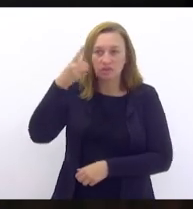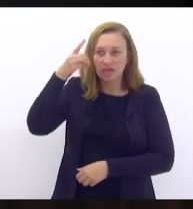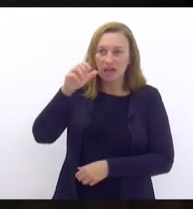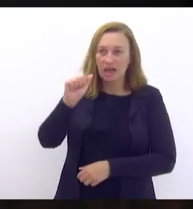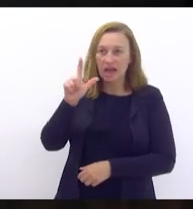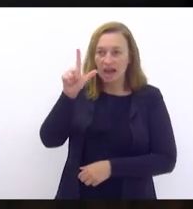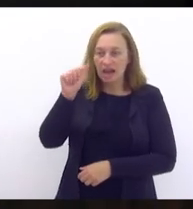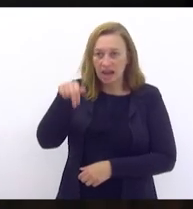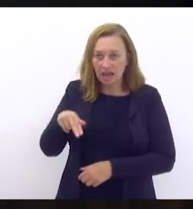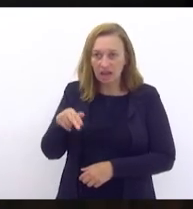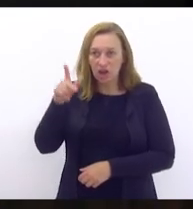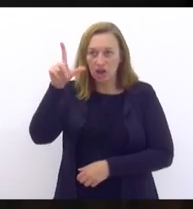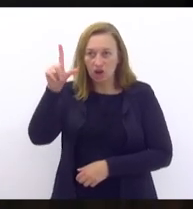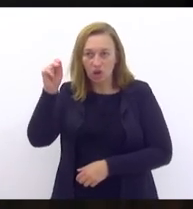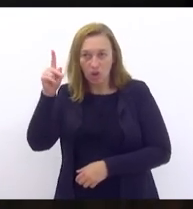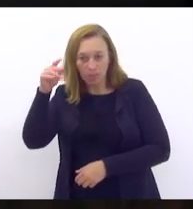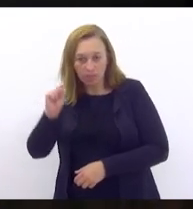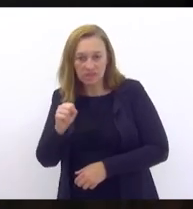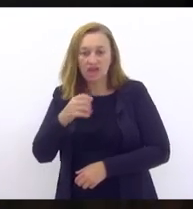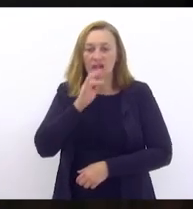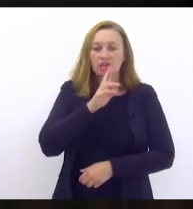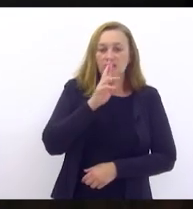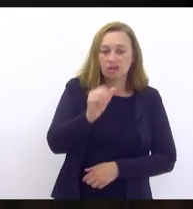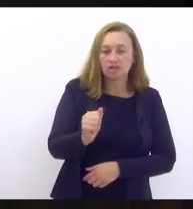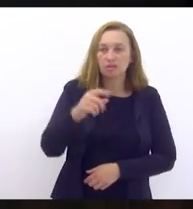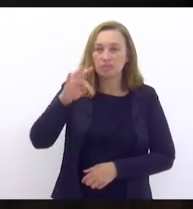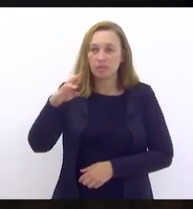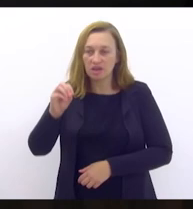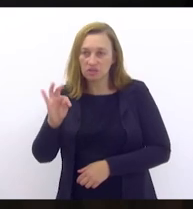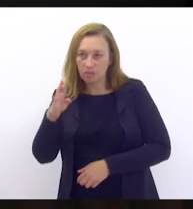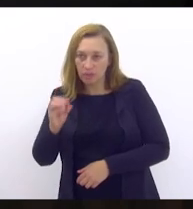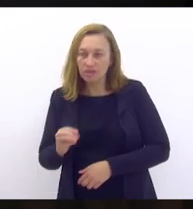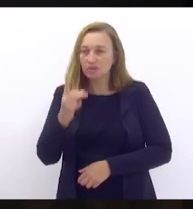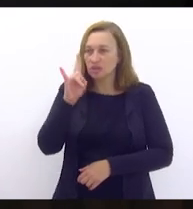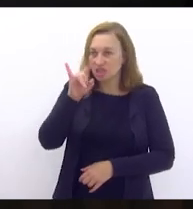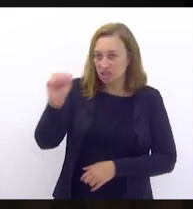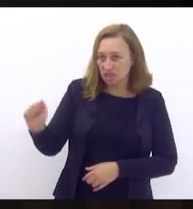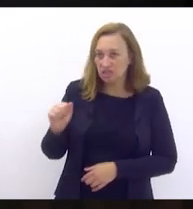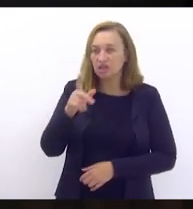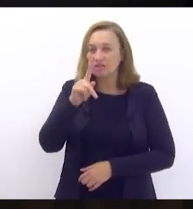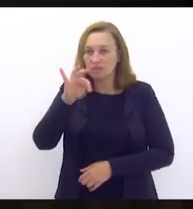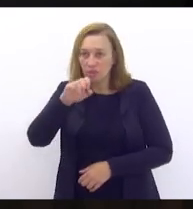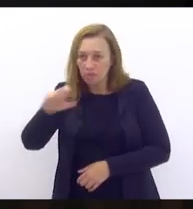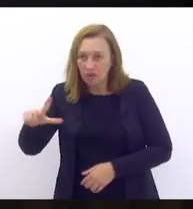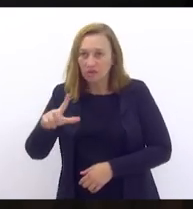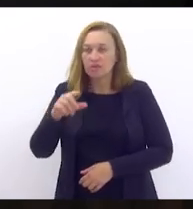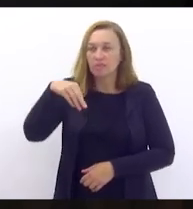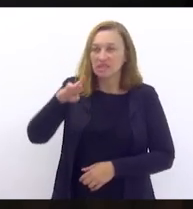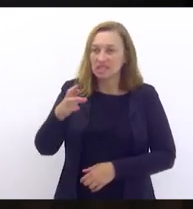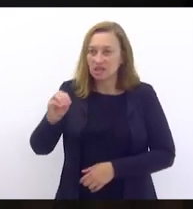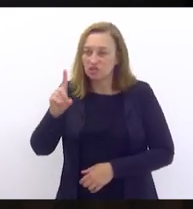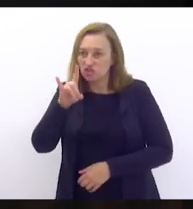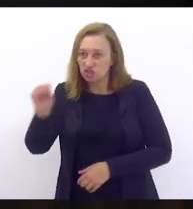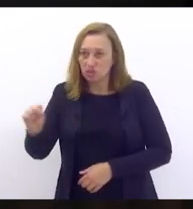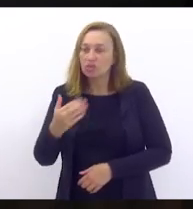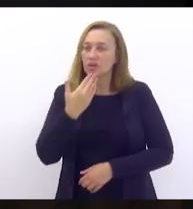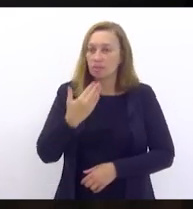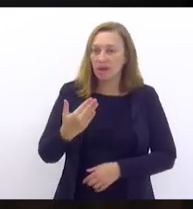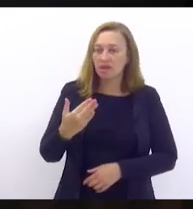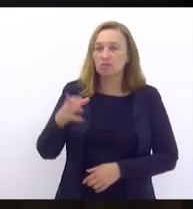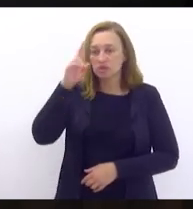Alan Lopes, Rodrigo Amorim, Márcio Gualberto, Índia Armelau, Felipe Poubel e Marcelo Dino, que